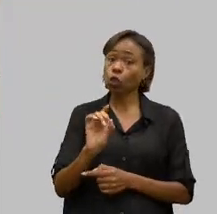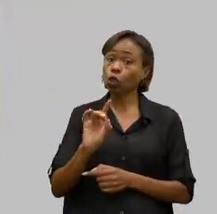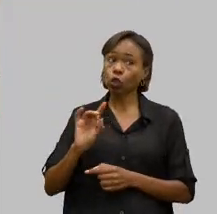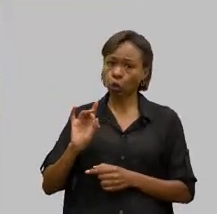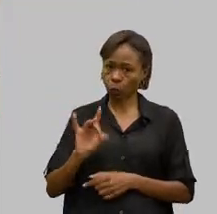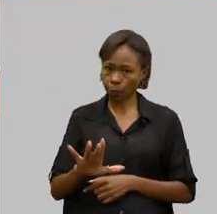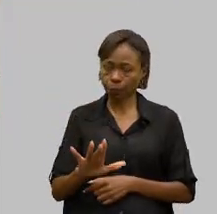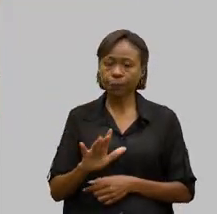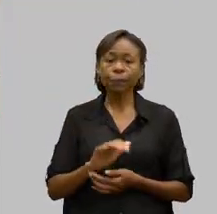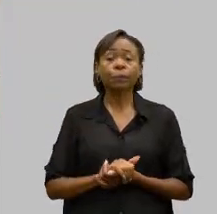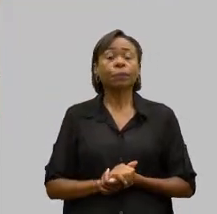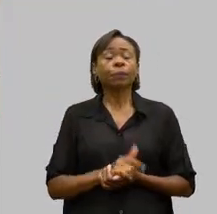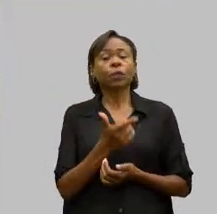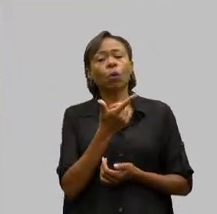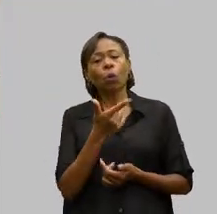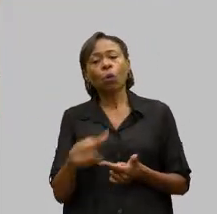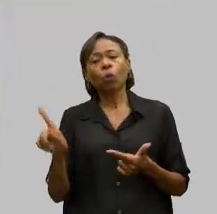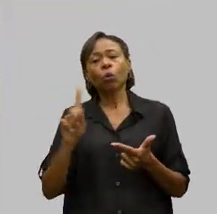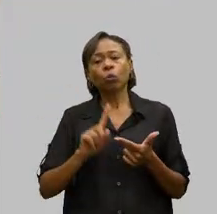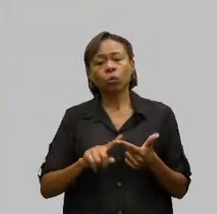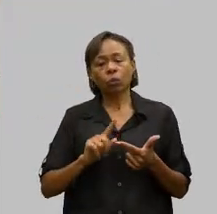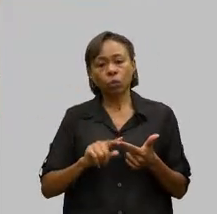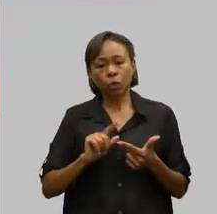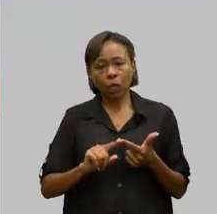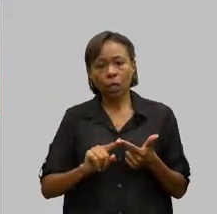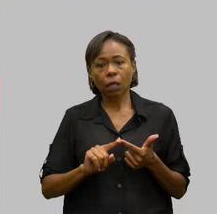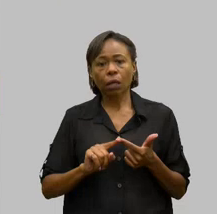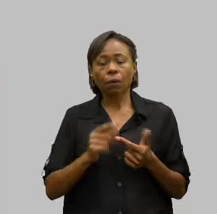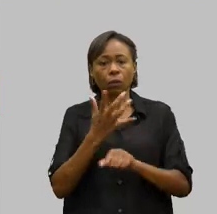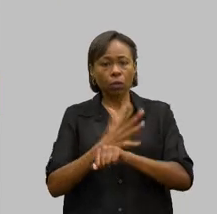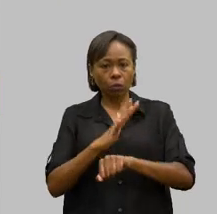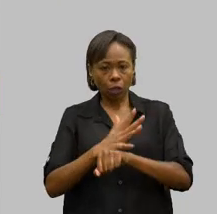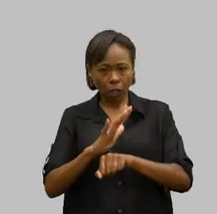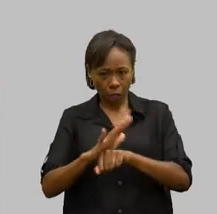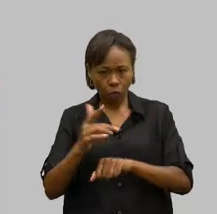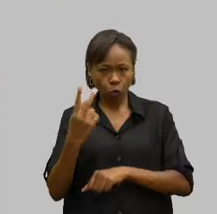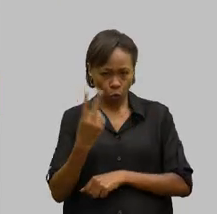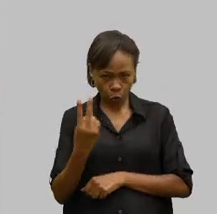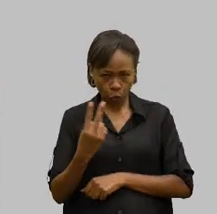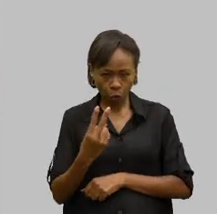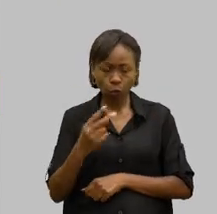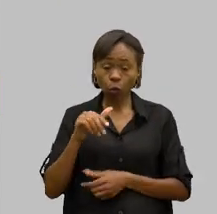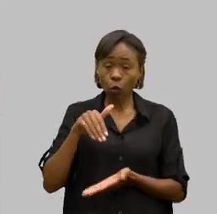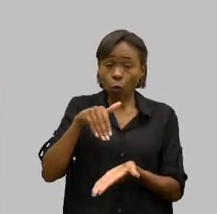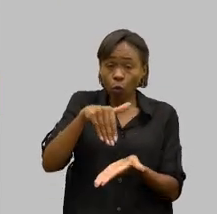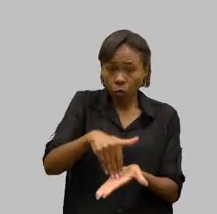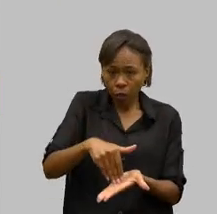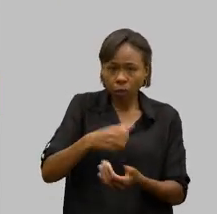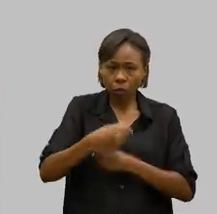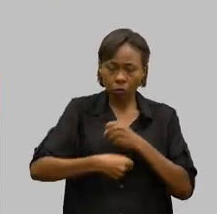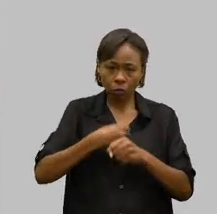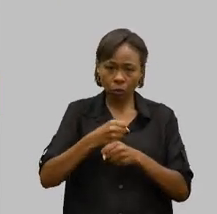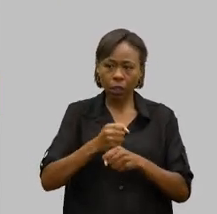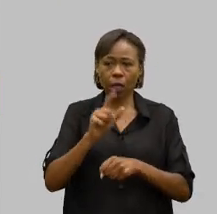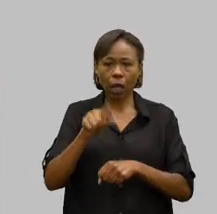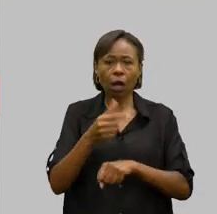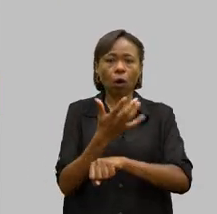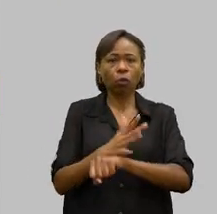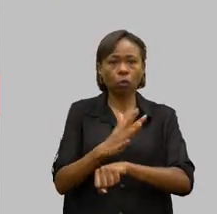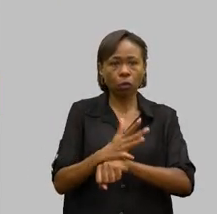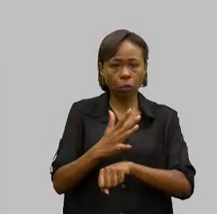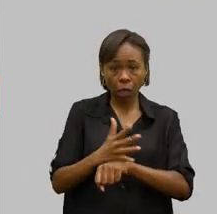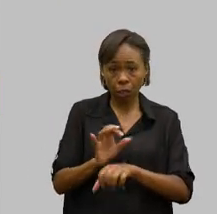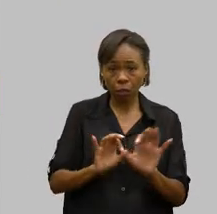E terá um segundo simulado aplicado no final do ano, que será a comparação de um com o outro. Além